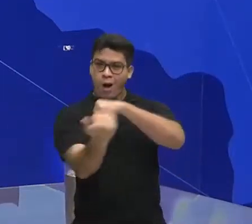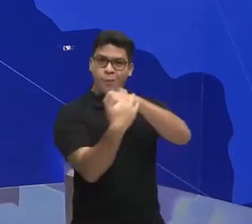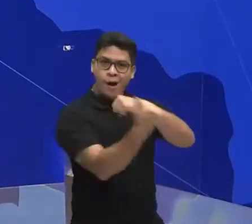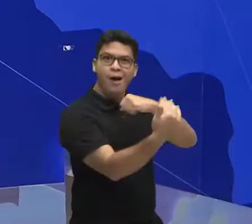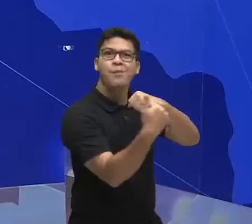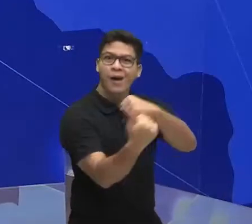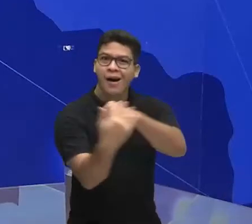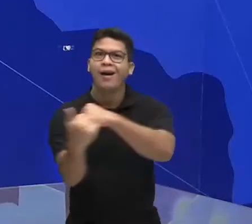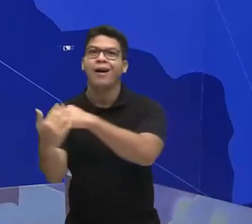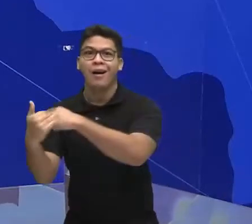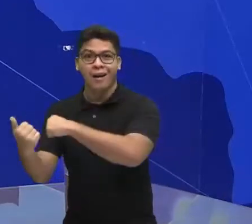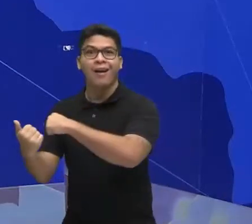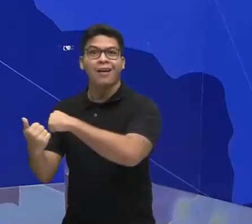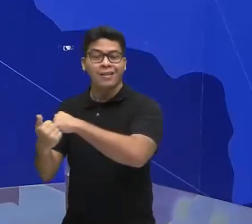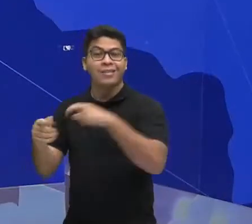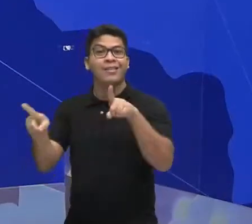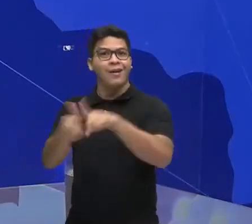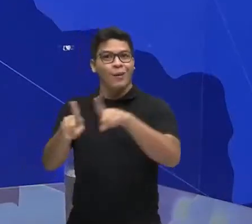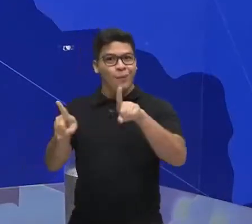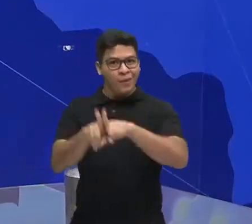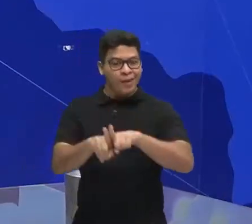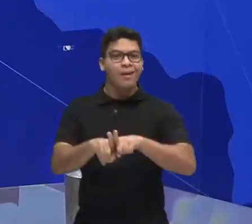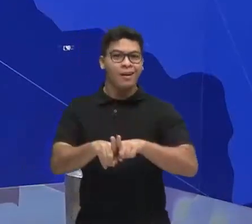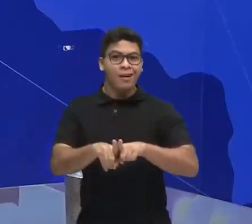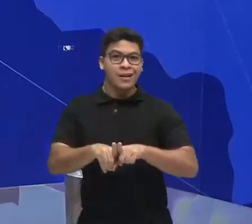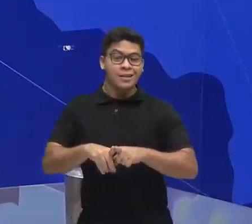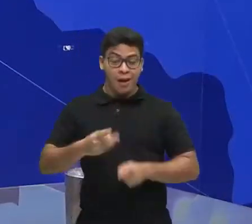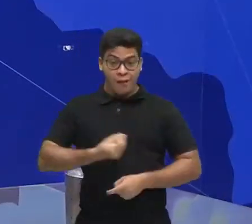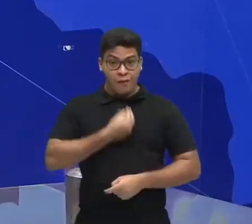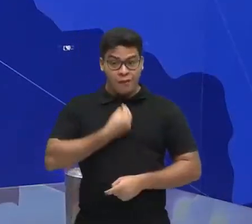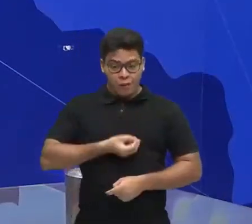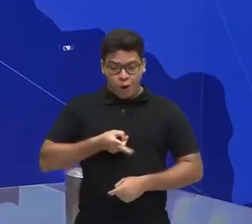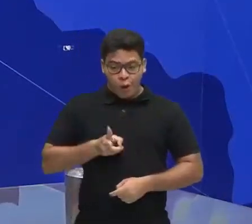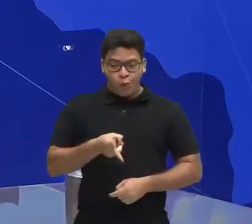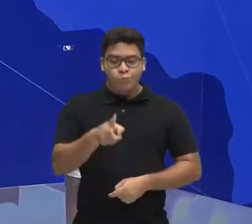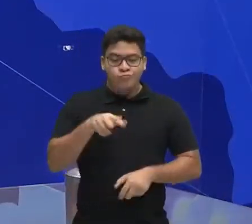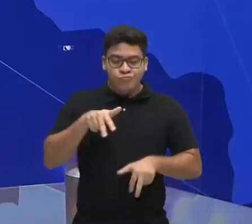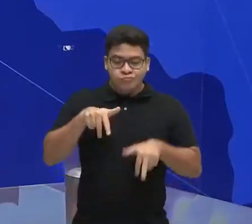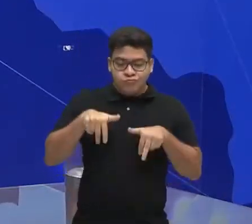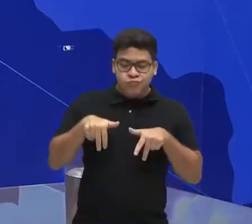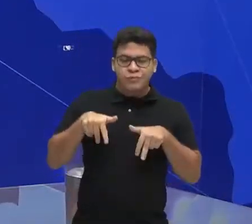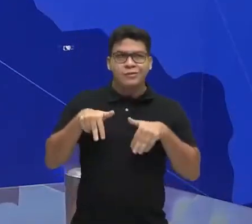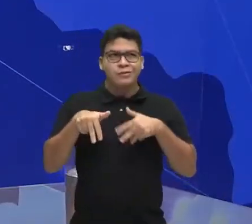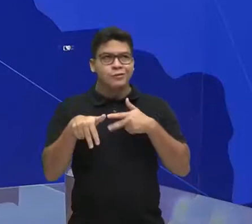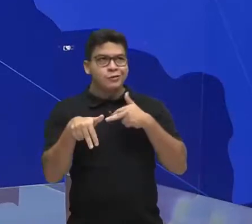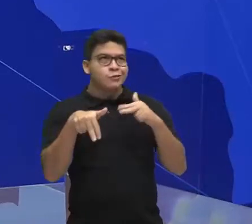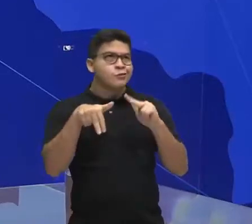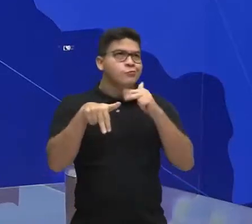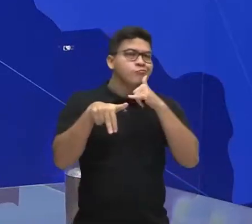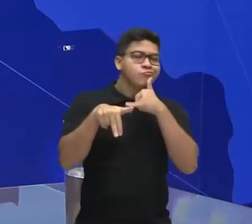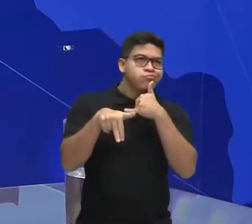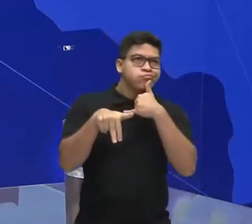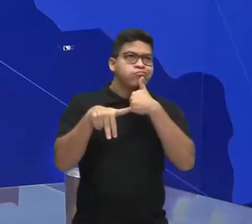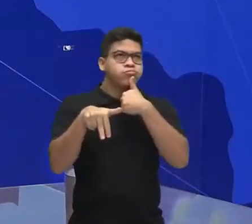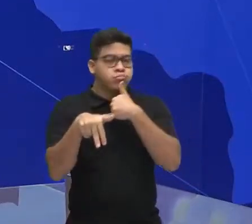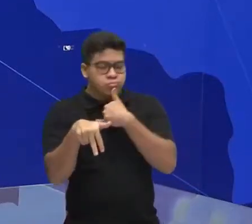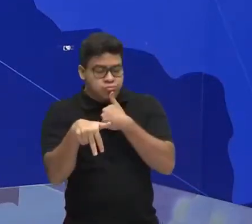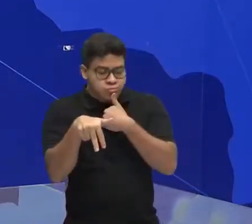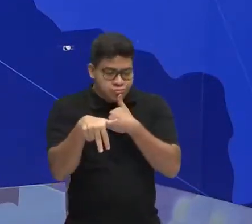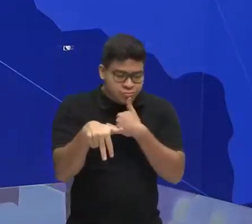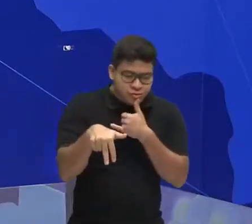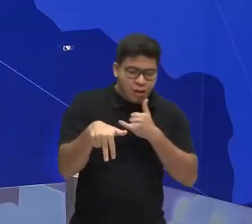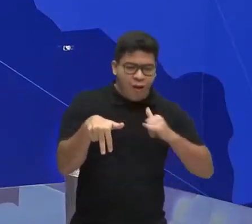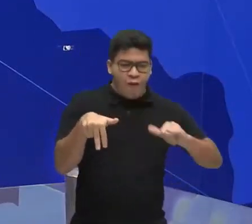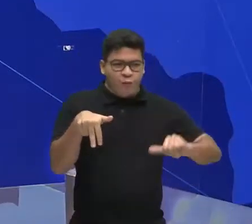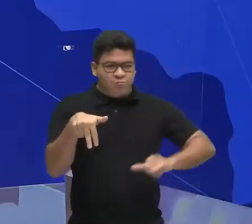vida caminha, enquanto a gente caminha nessa vida por momentos tristes e felizes, por momentos de fome